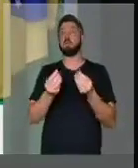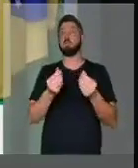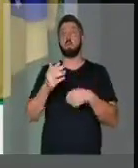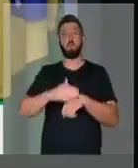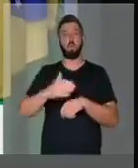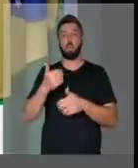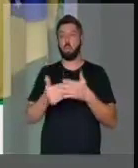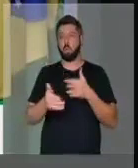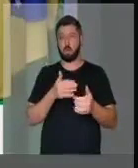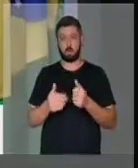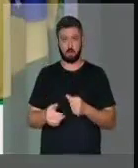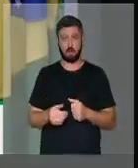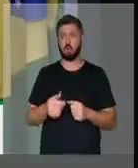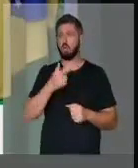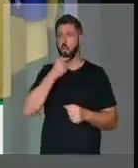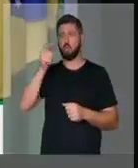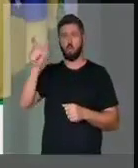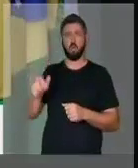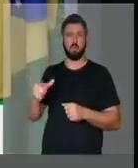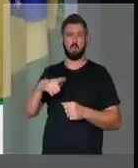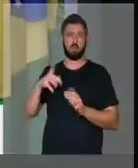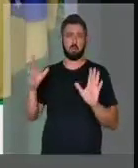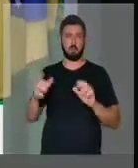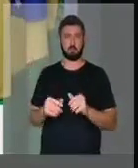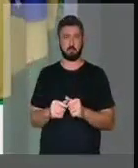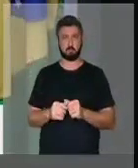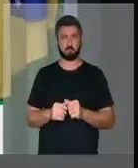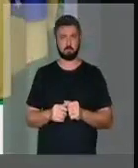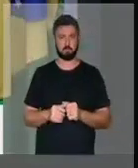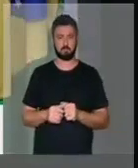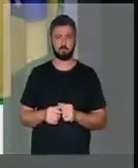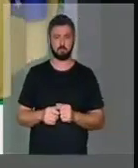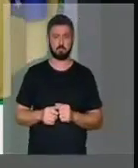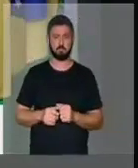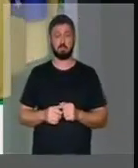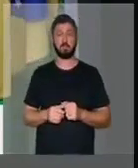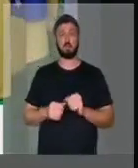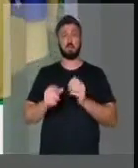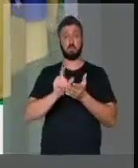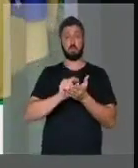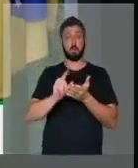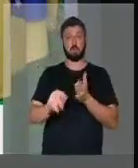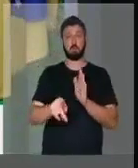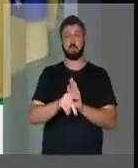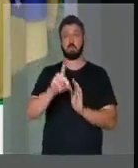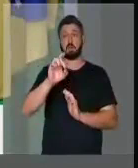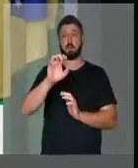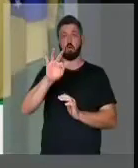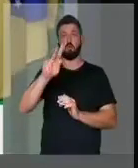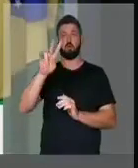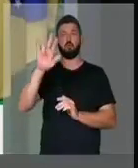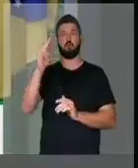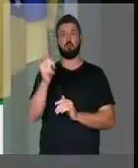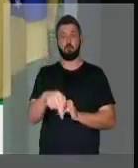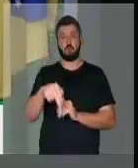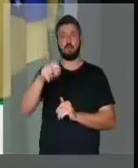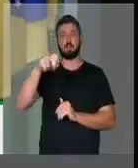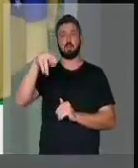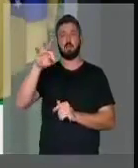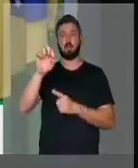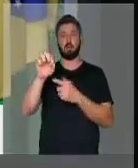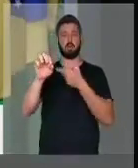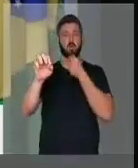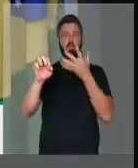sensibilidade e obstáculo. E aqui queria citar um artigo, um dos artigos desse grande pensador brasileiro que é Delfim